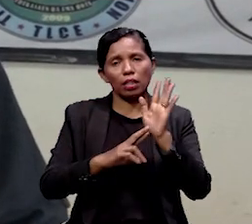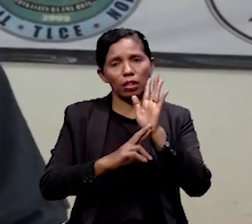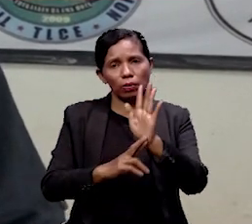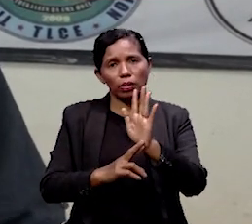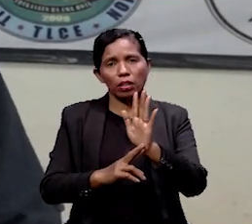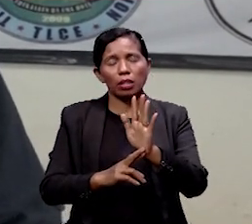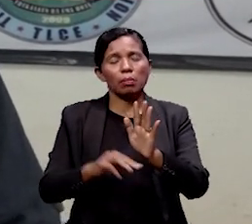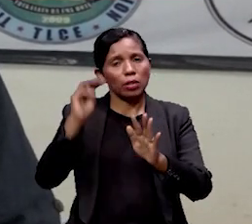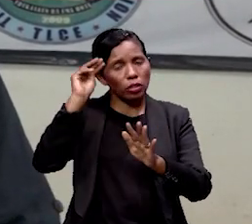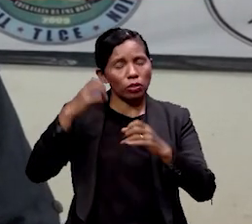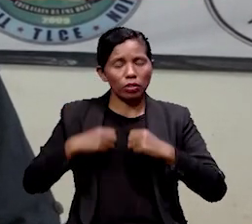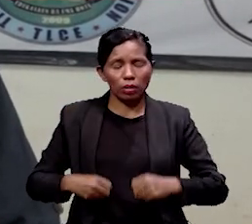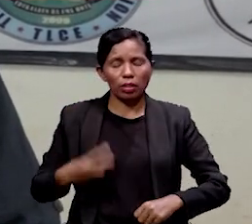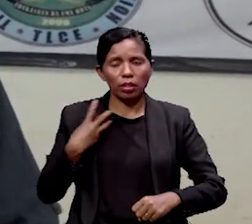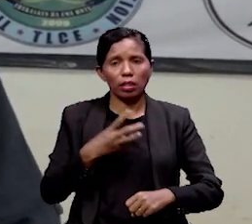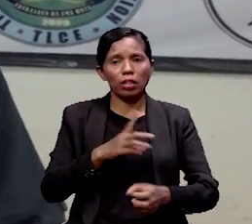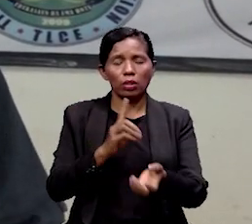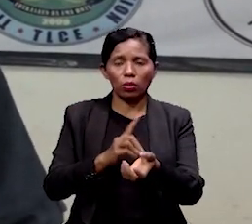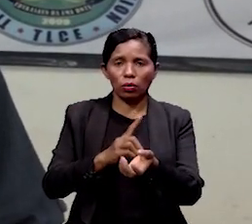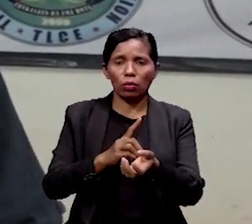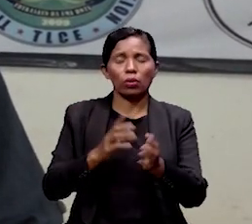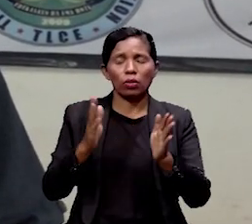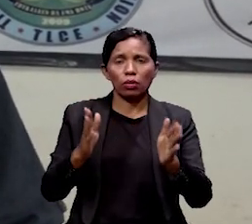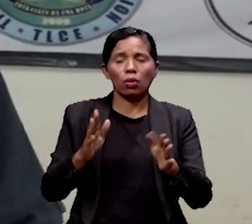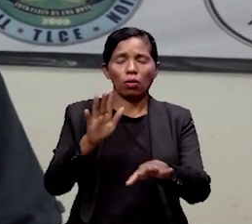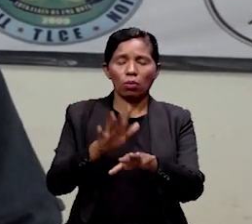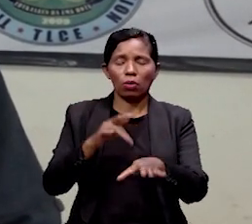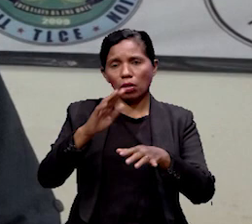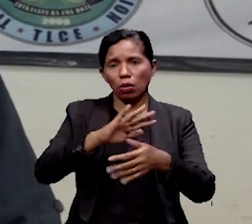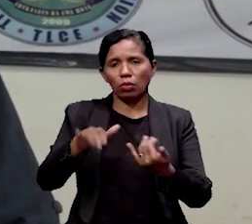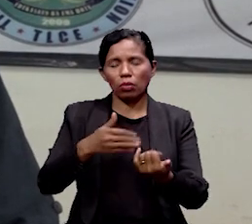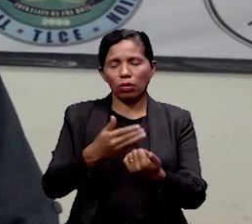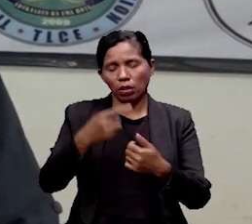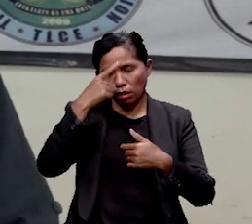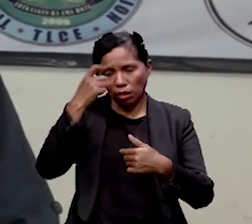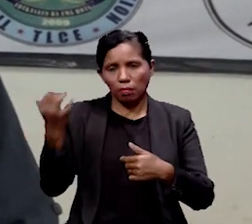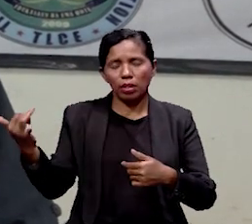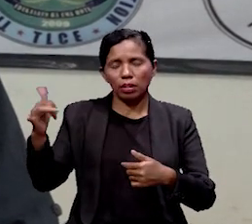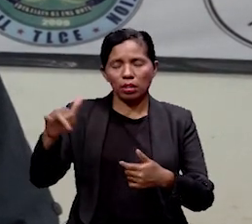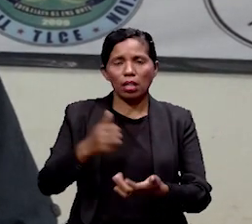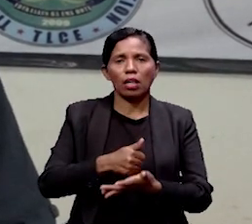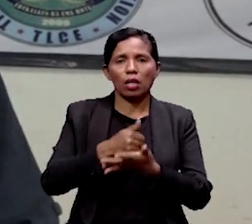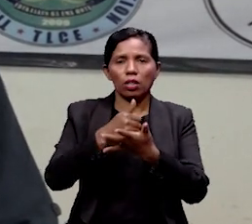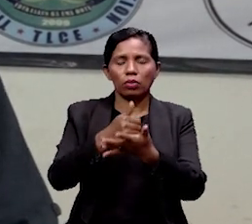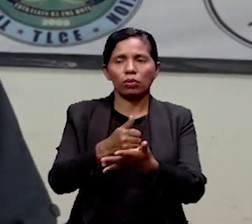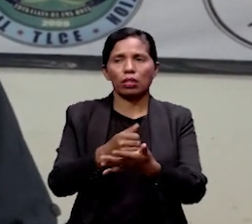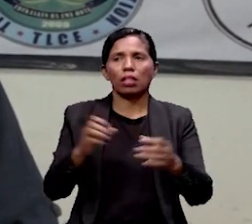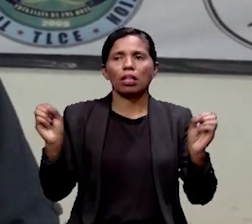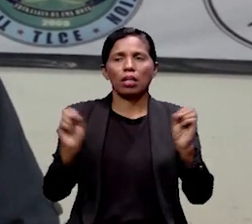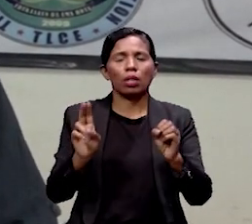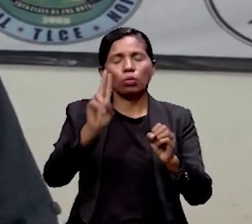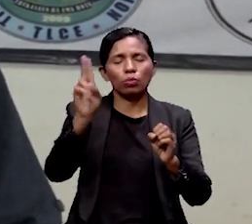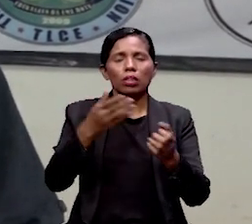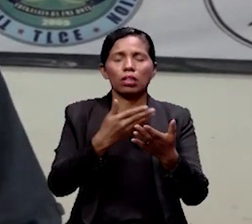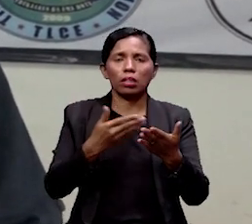é que um profissional. Não que infectado. Não é que um paciente é que um